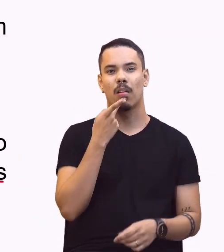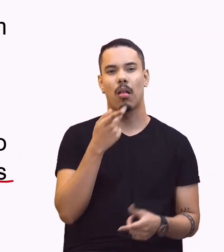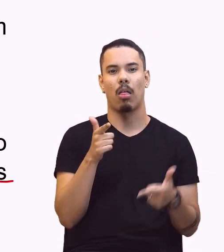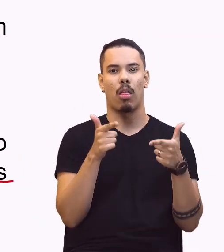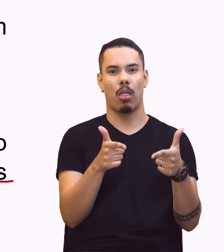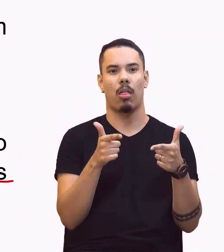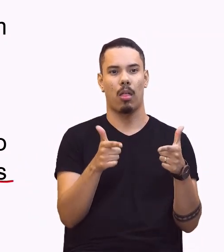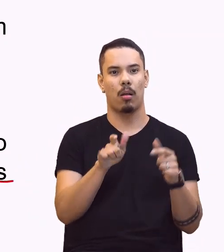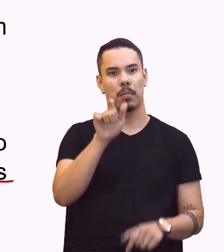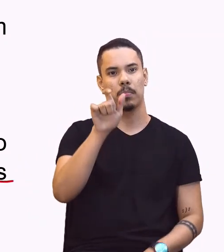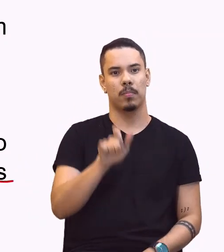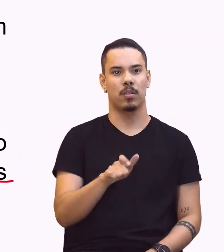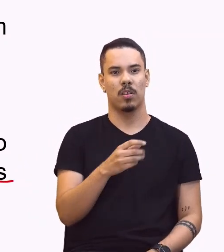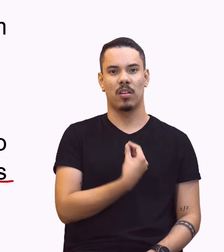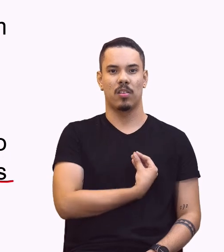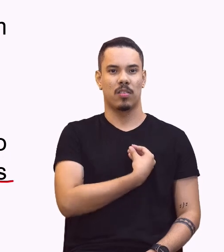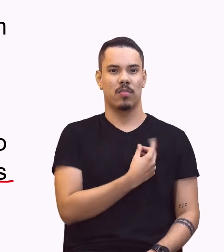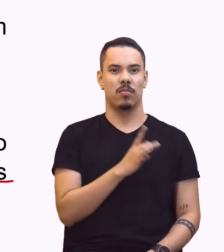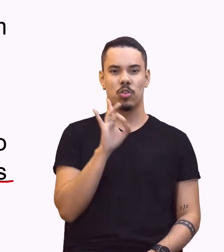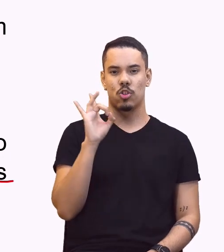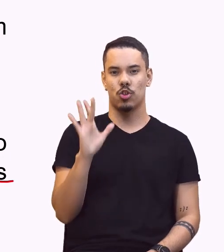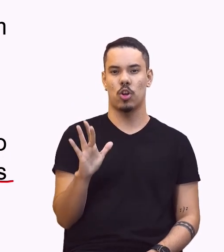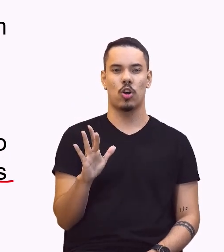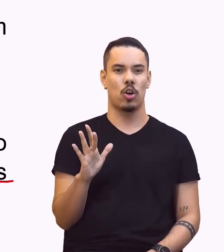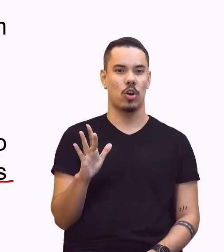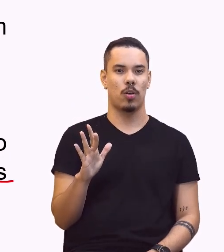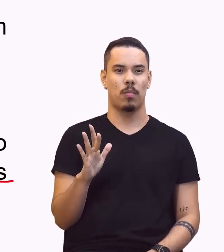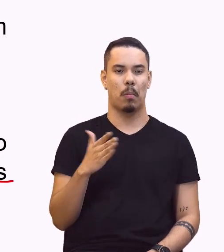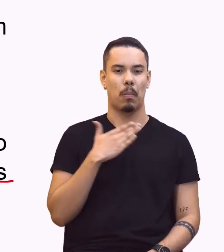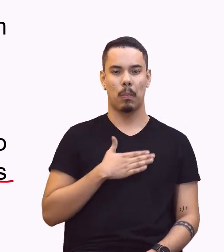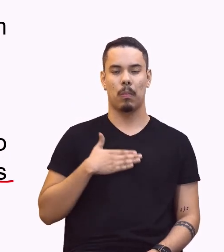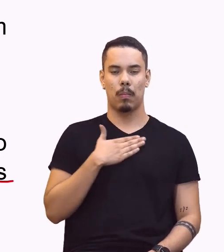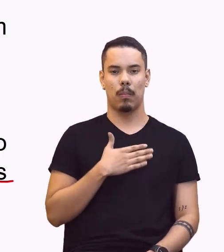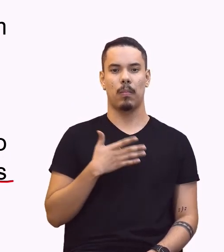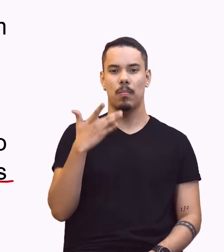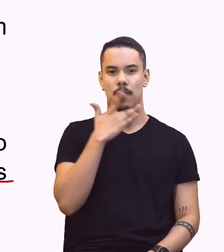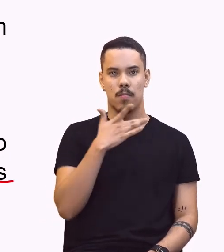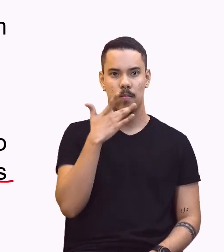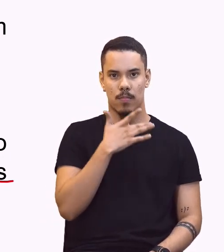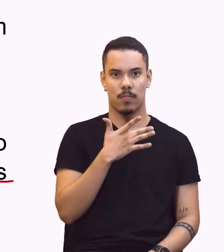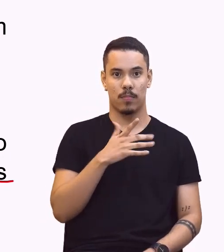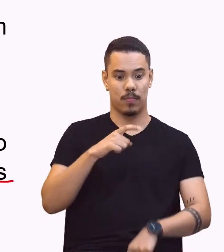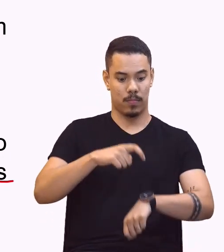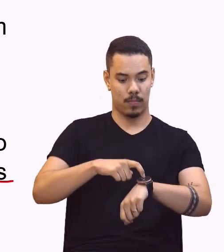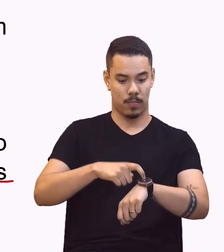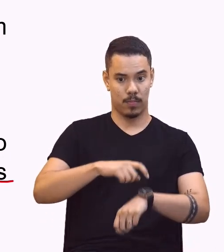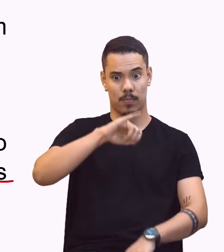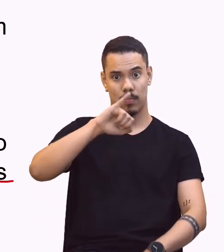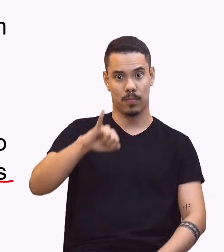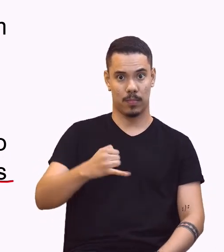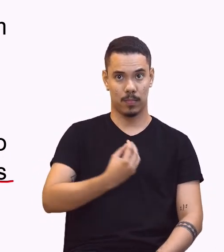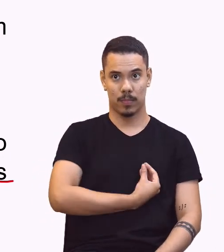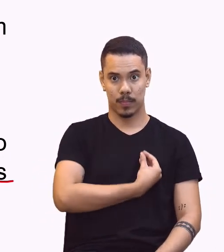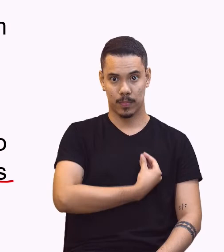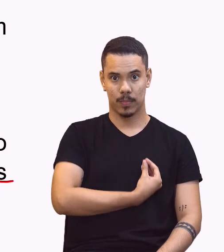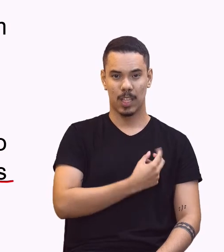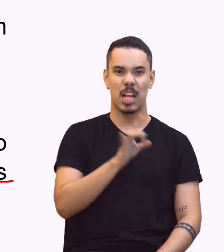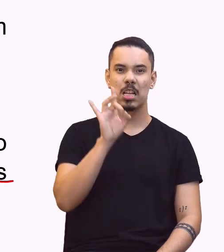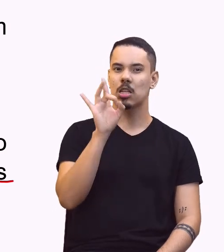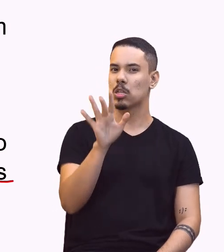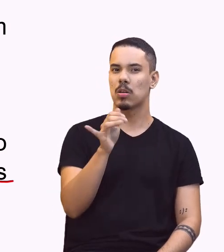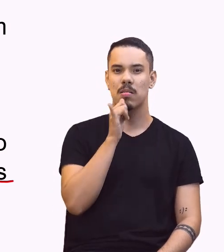uma pessoa que vive apenas para o prazer. Viver o momento, pessoal, não é viver somente